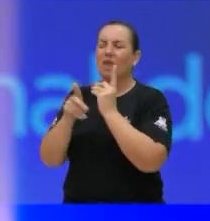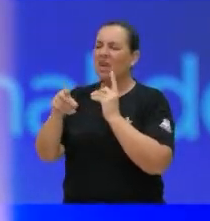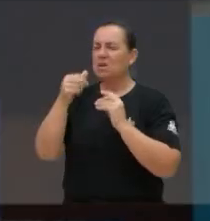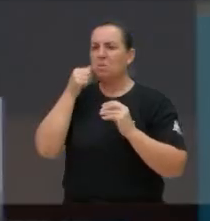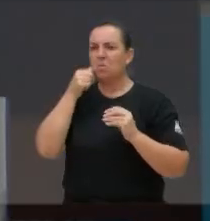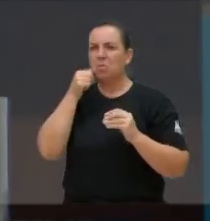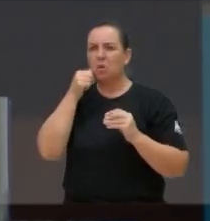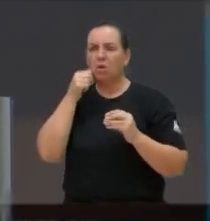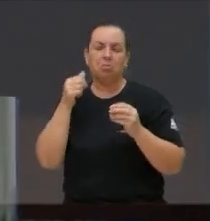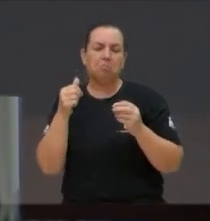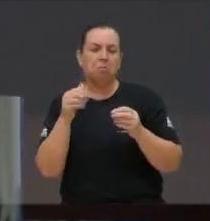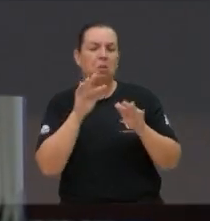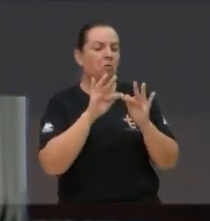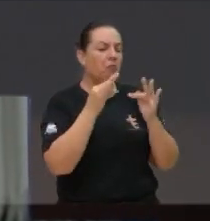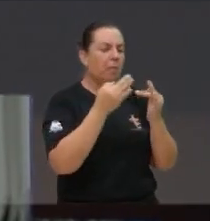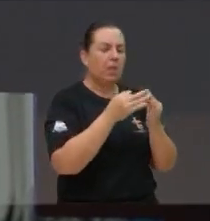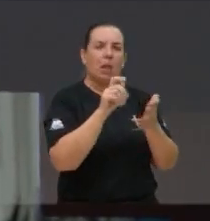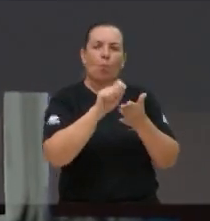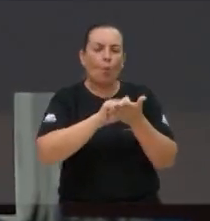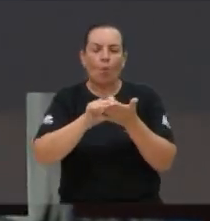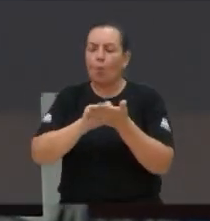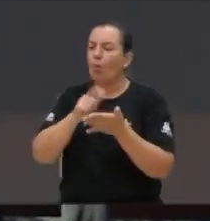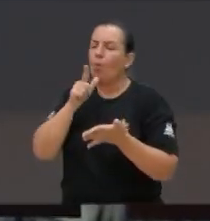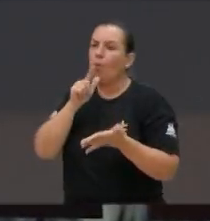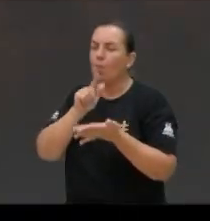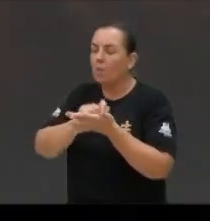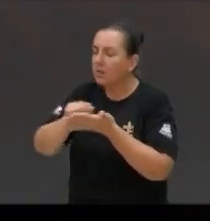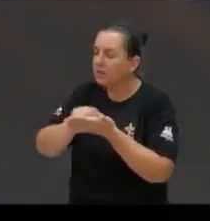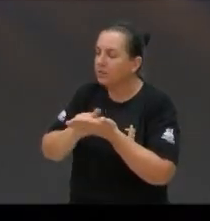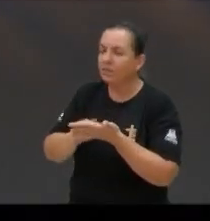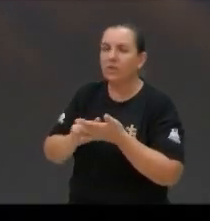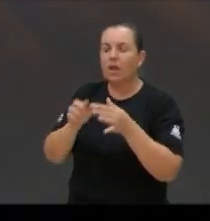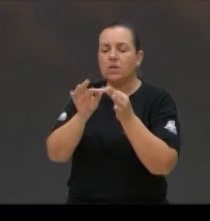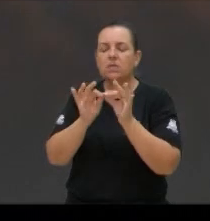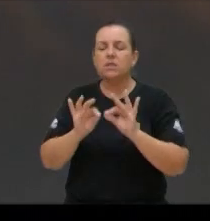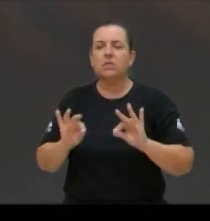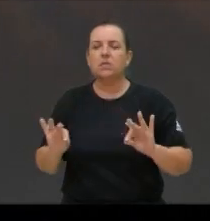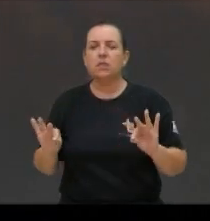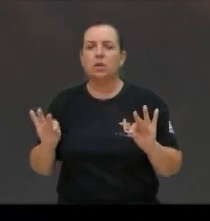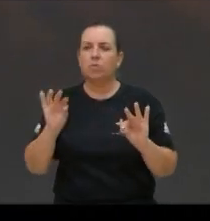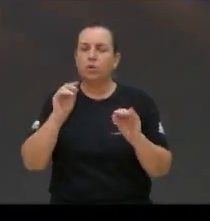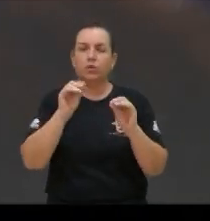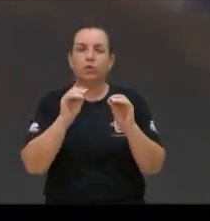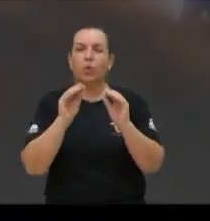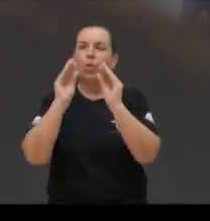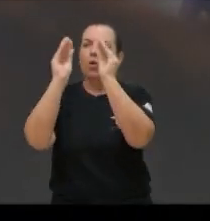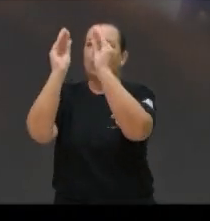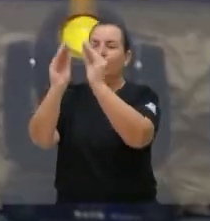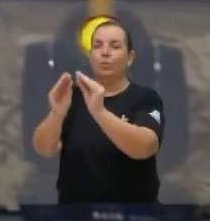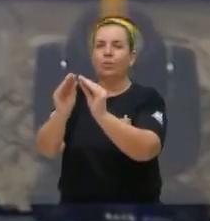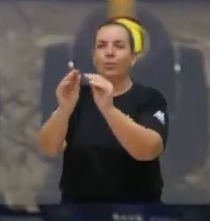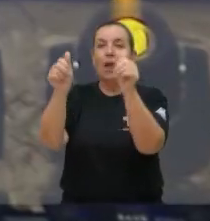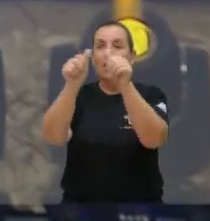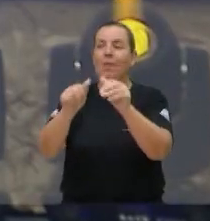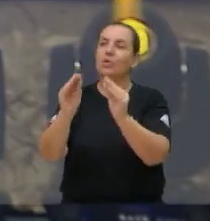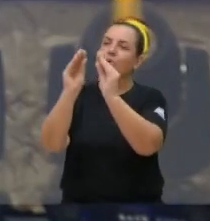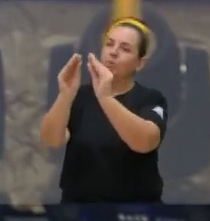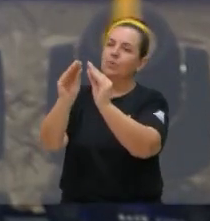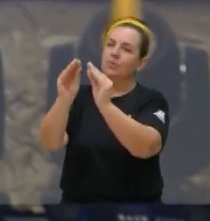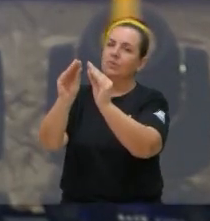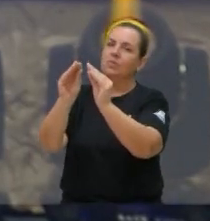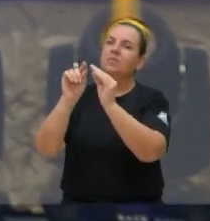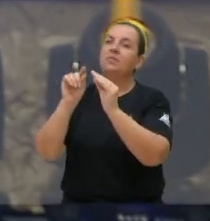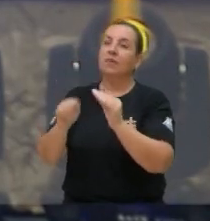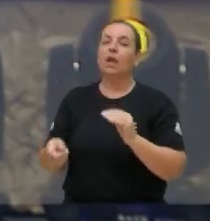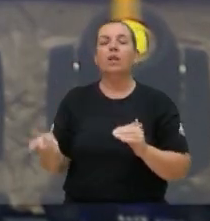família dele lavou a imagem ali, de modo simples, colocou num lugarzinho e ele voltou para a